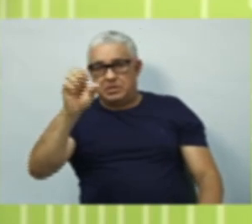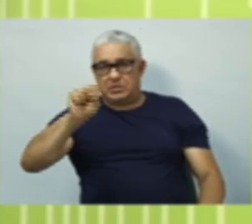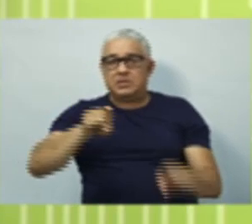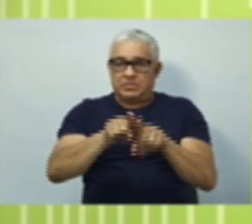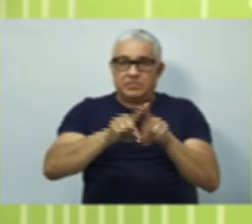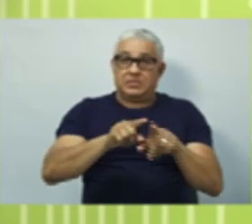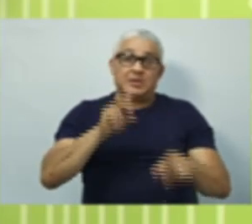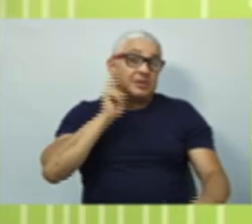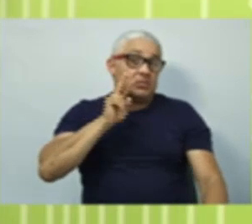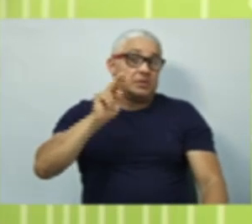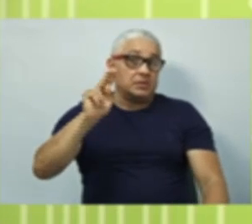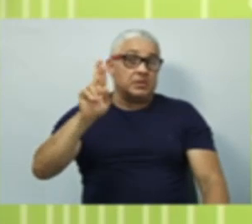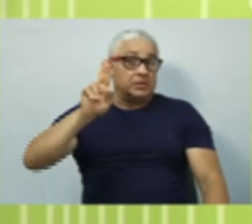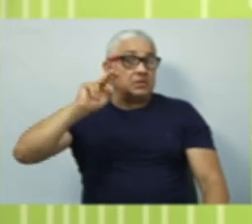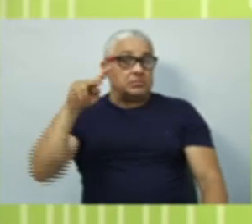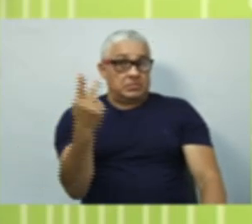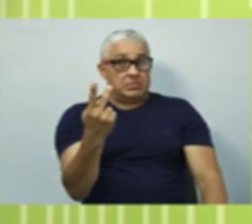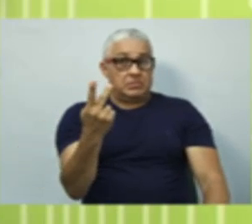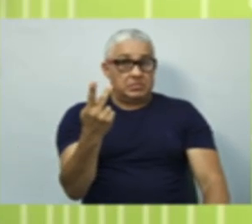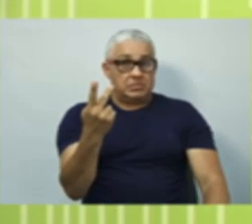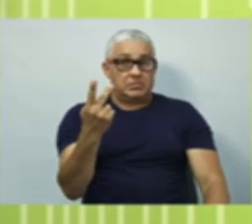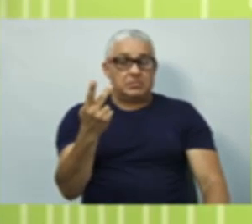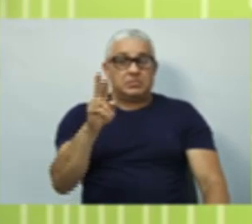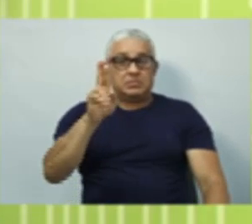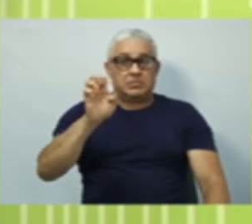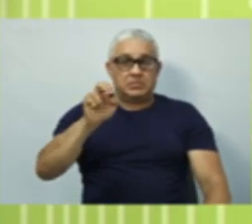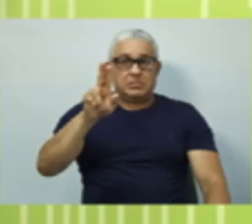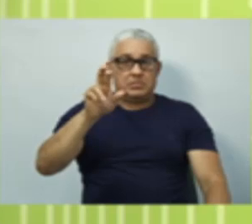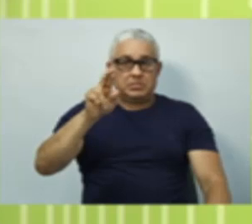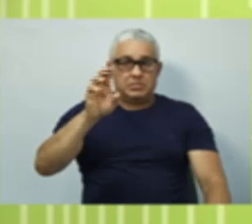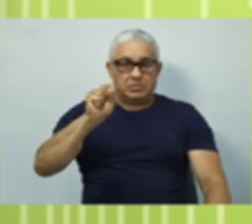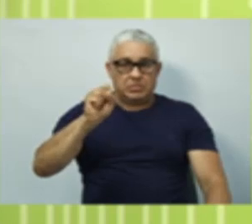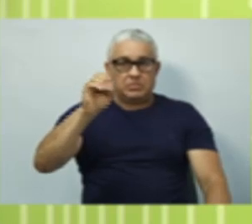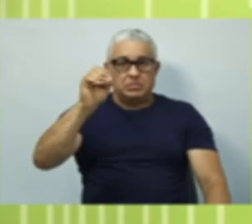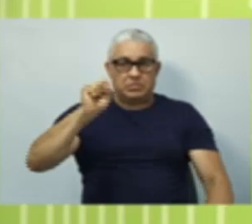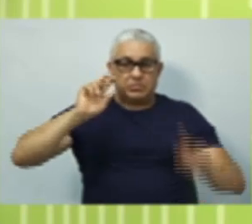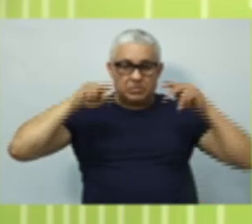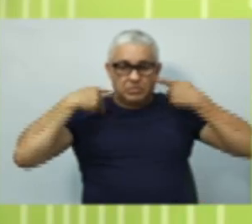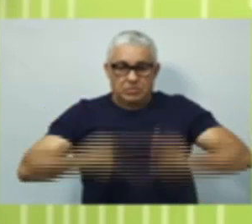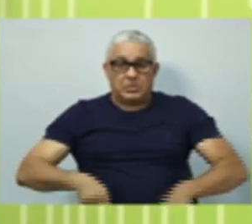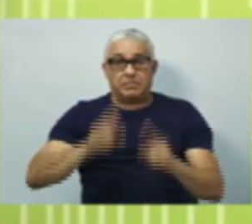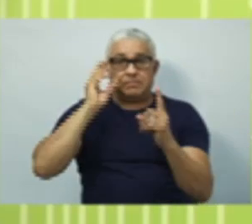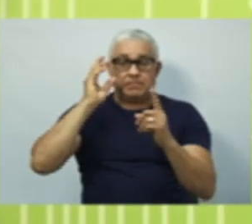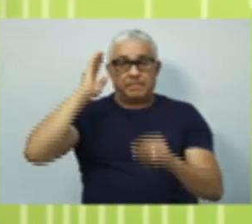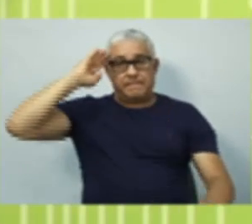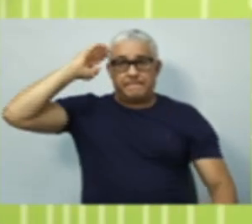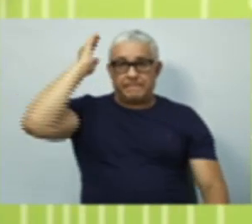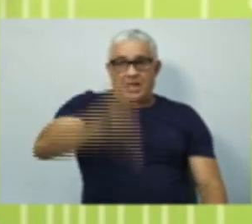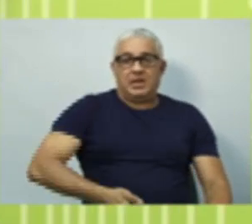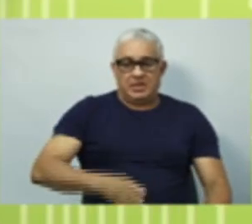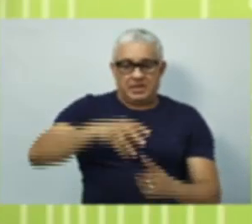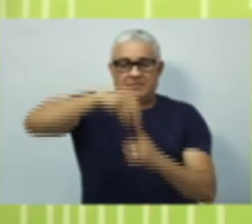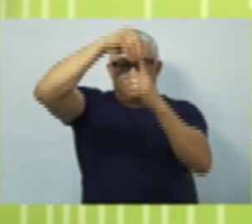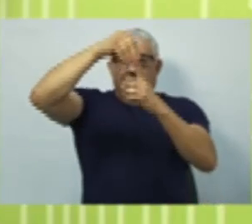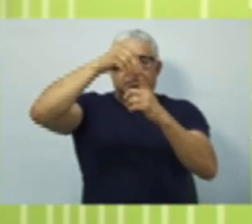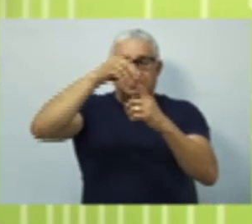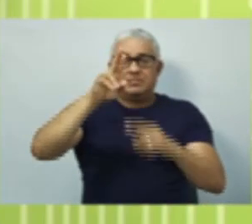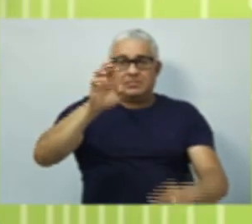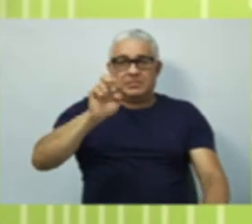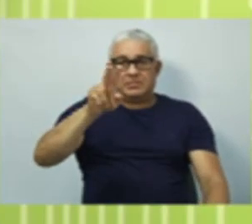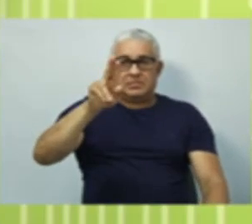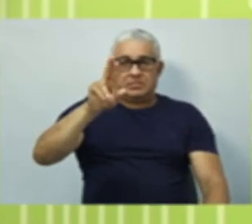Se vocês se recapitularem aí, recursos humanos é o principal recurso aí